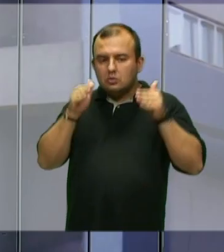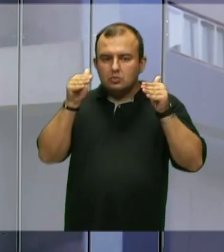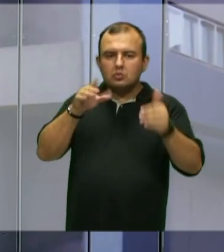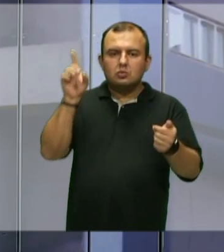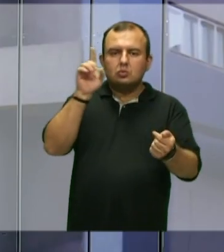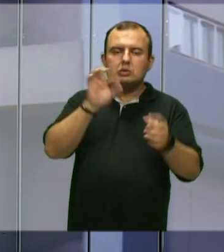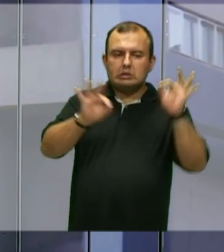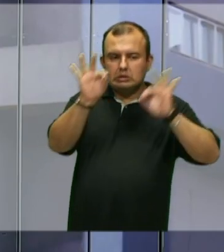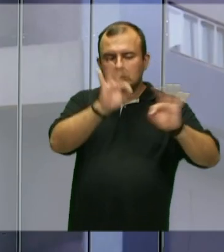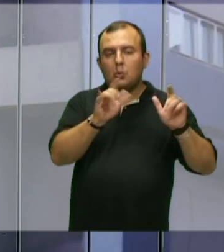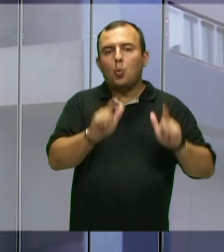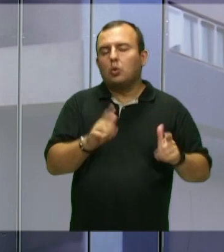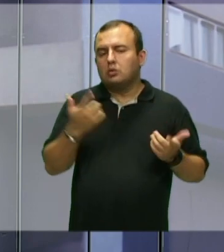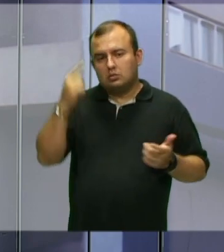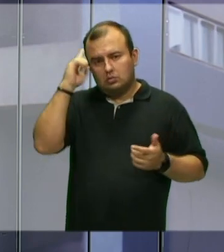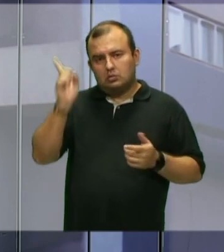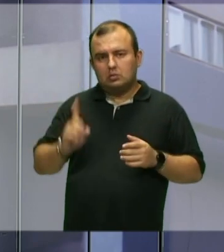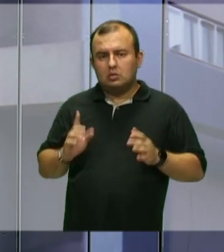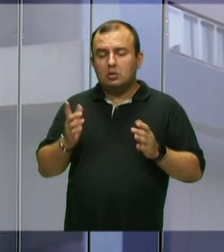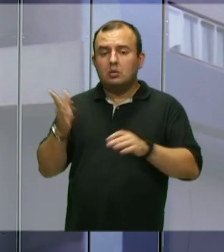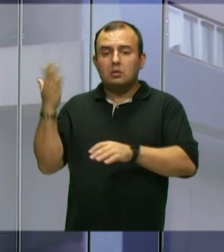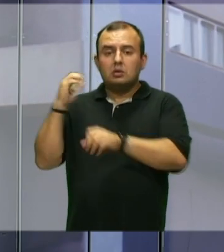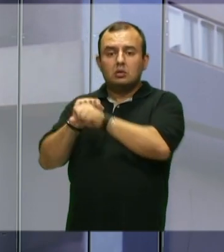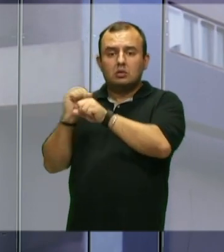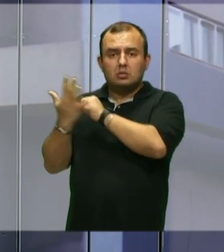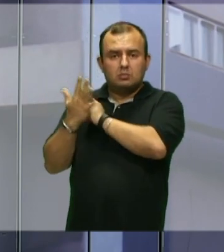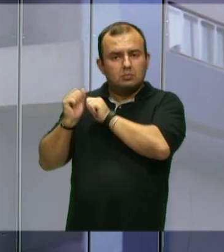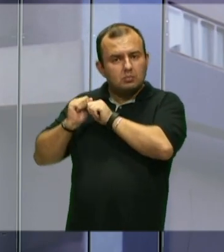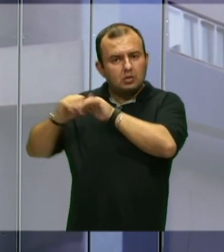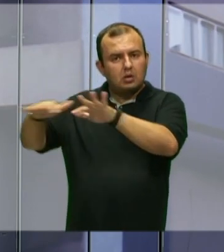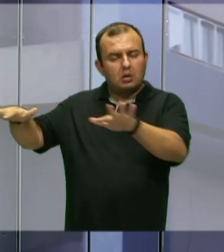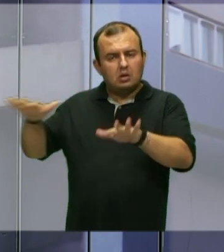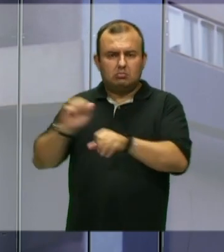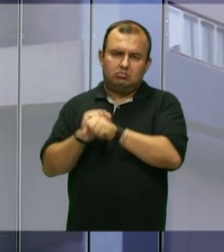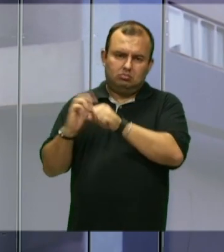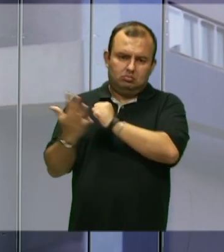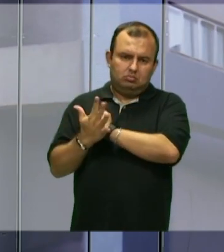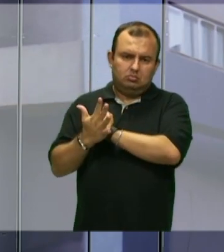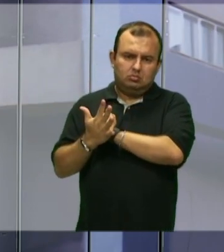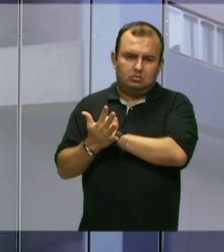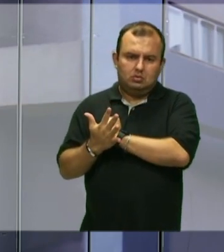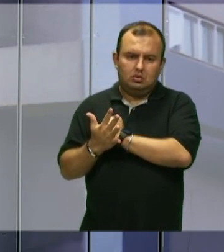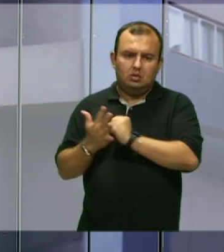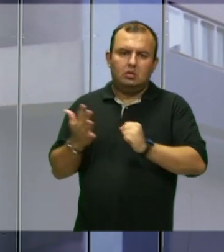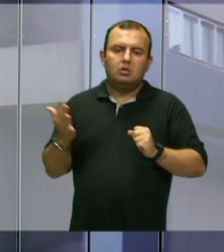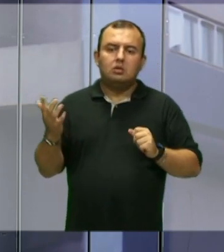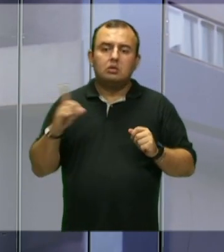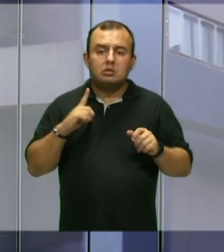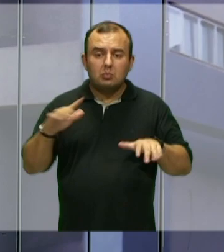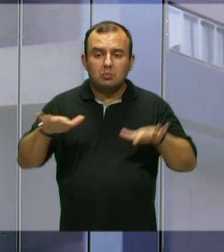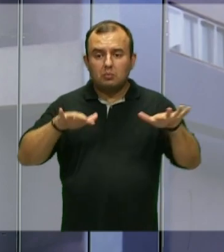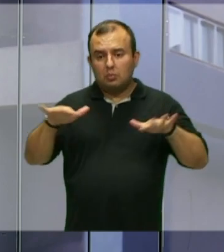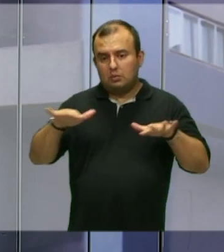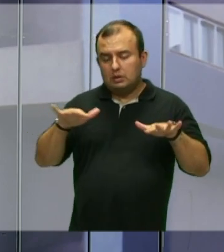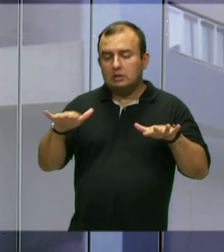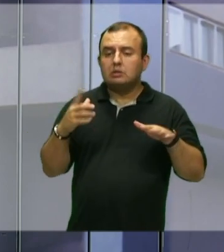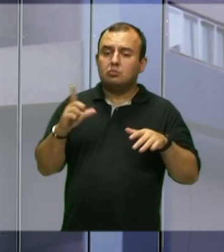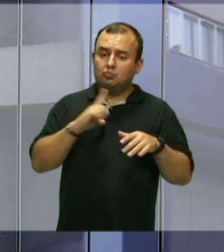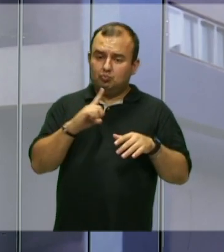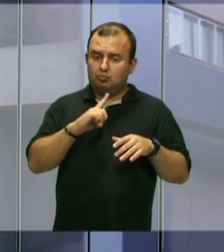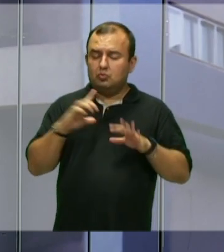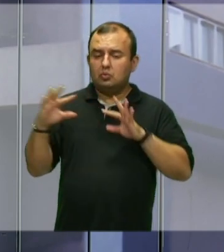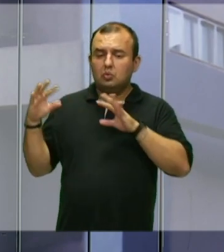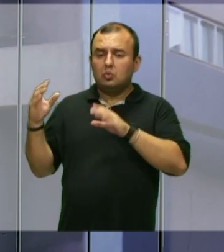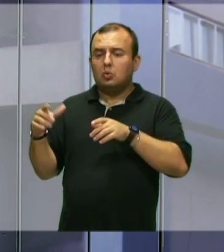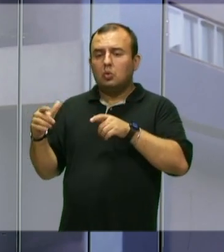Na verdade, assim, a gente passou por uma pandemia com relação ao Covid, né? Então, se não existir uma mobilização de todas as